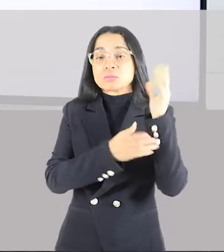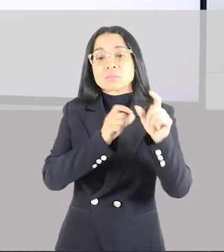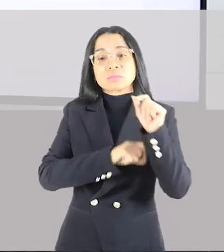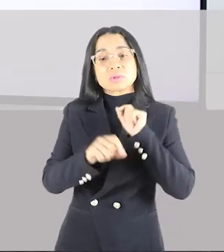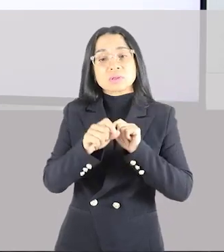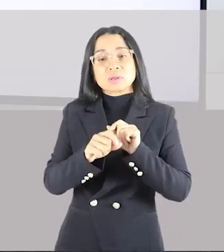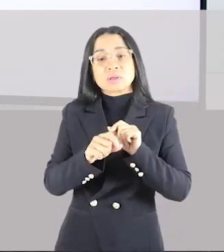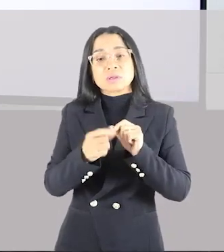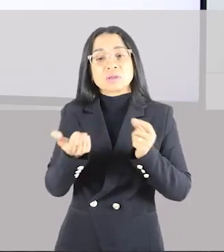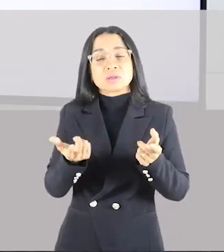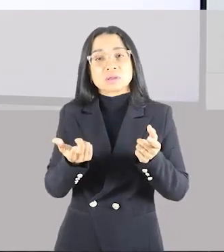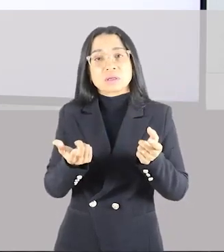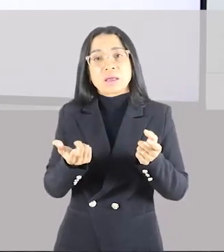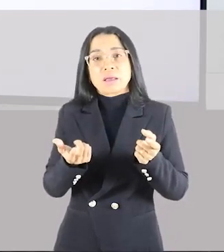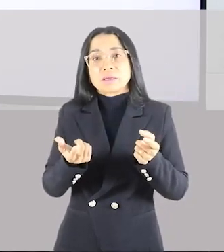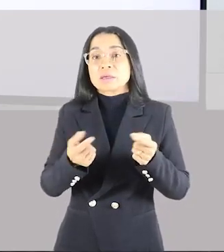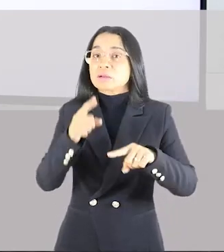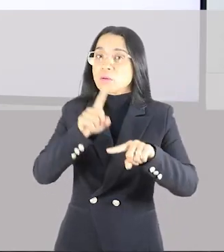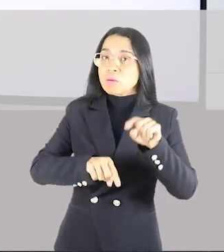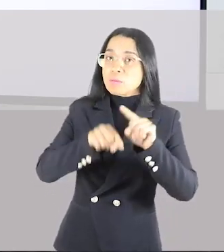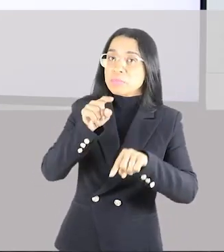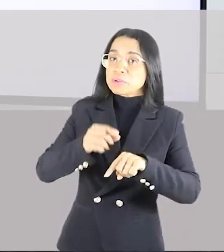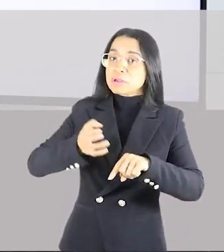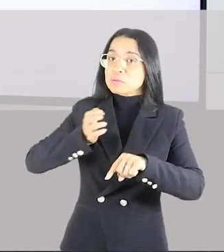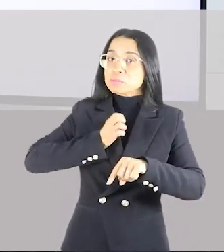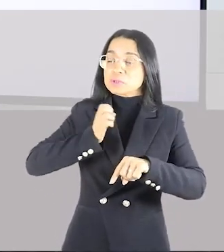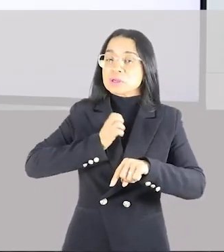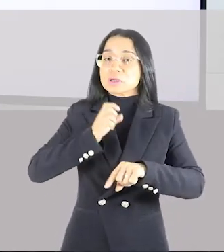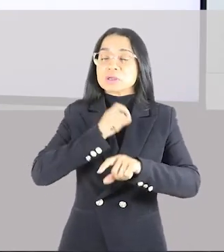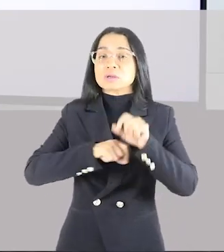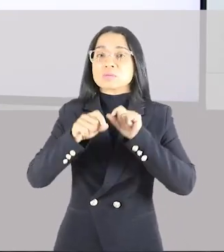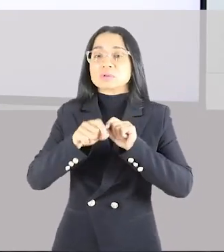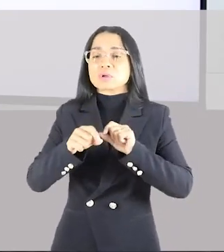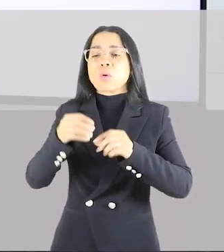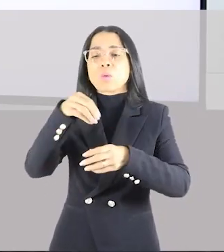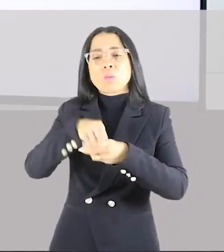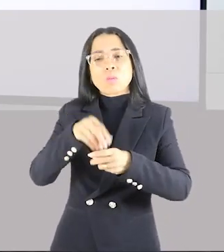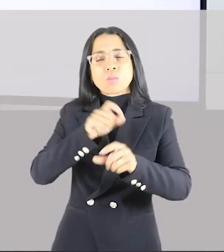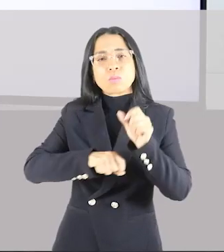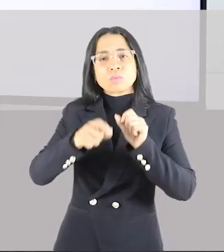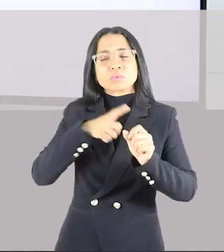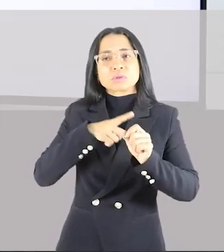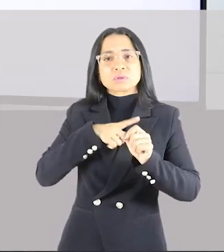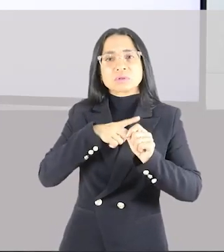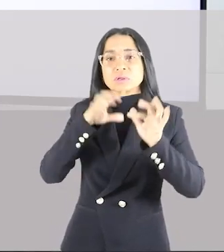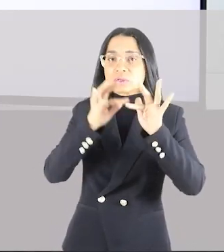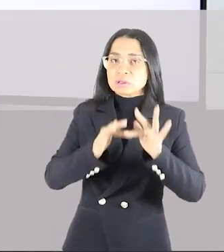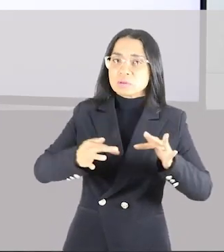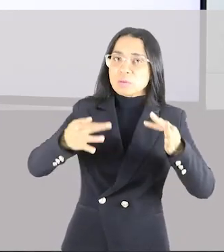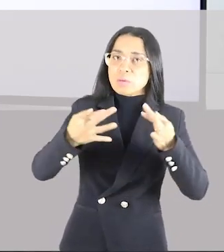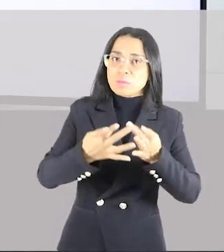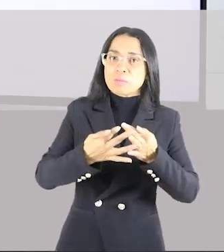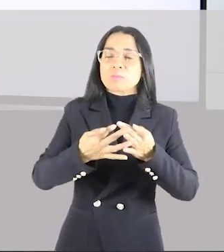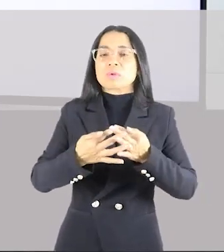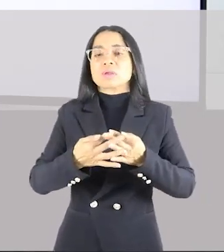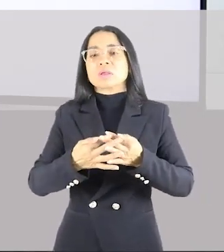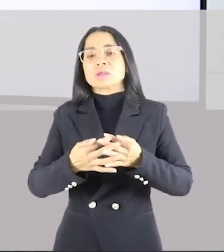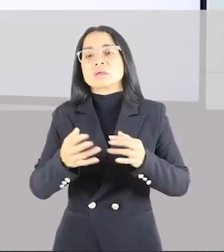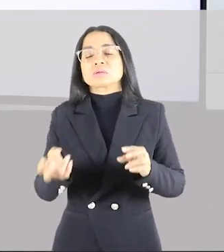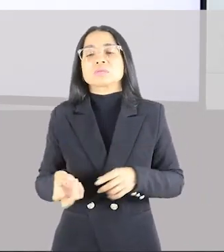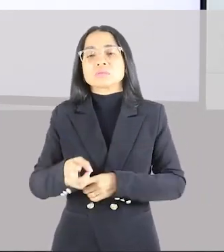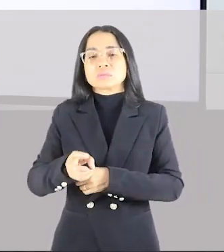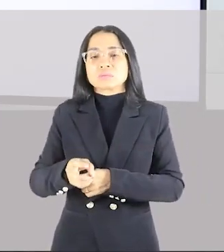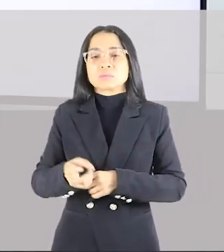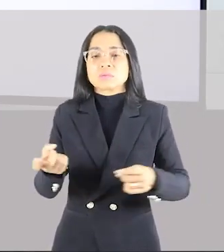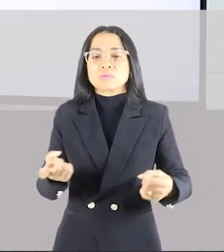Na família do faraó. Então estavam lá sandálias, vasos, várias